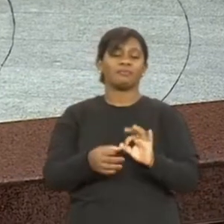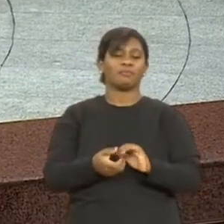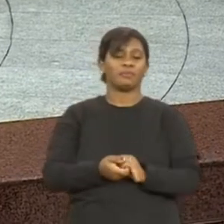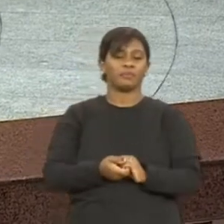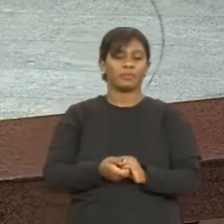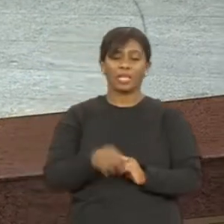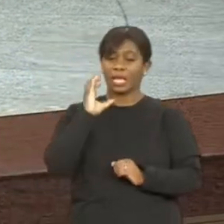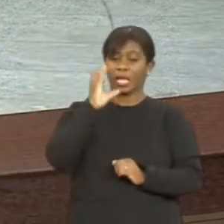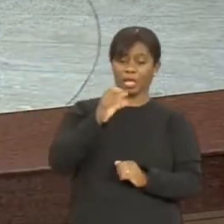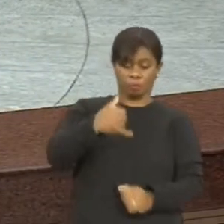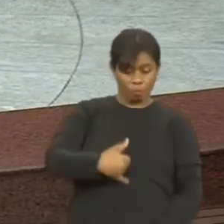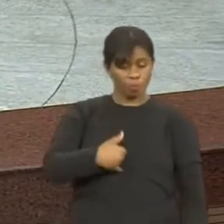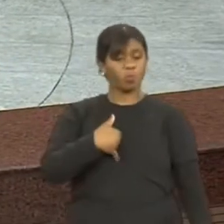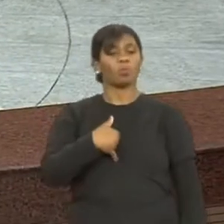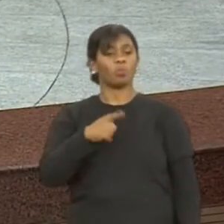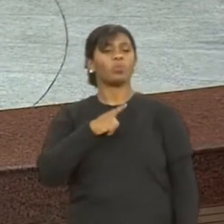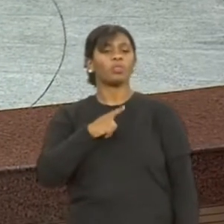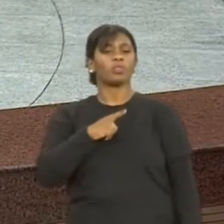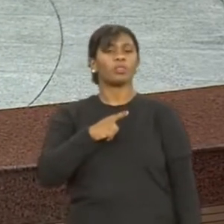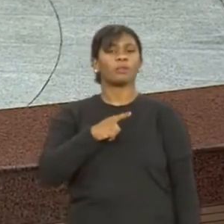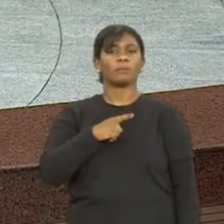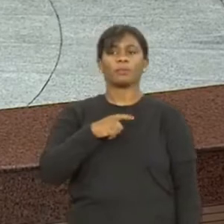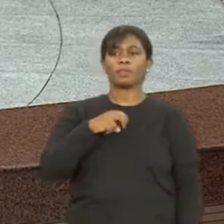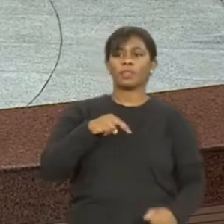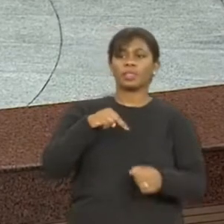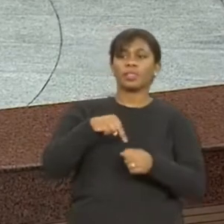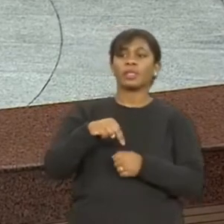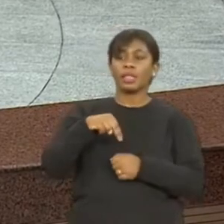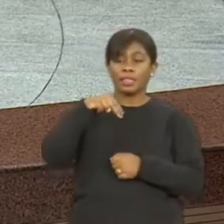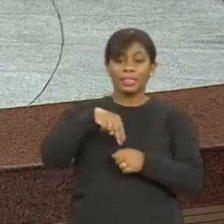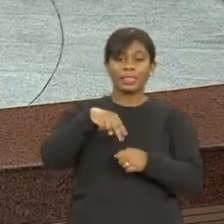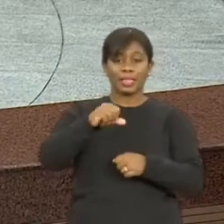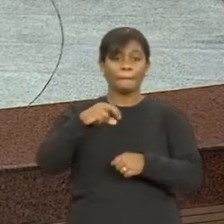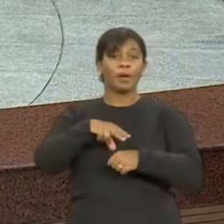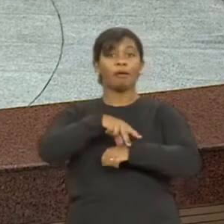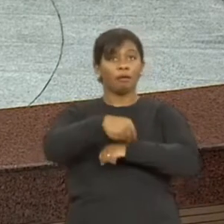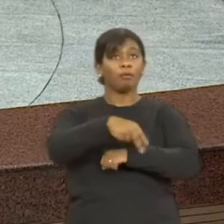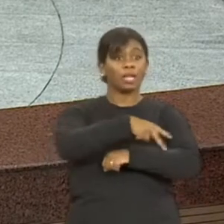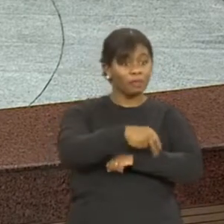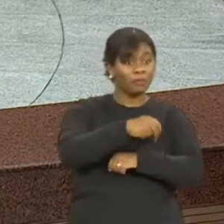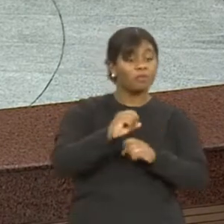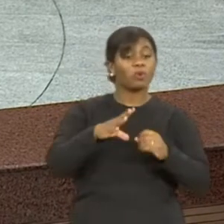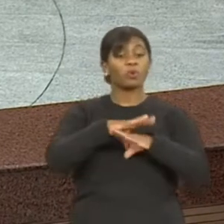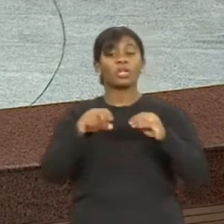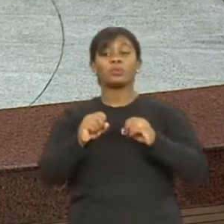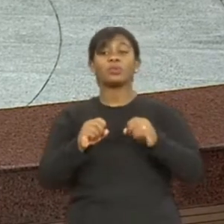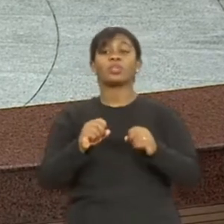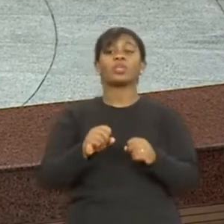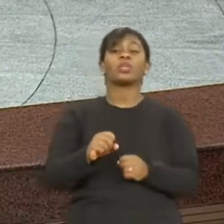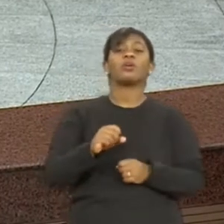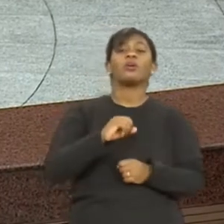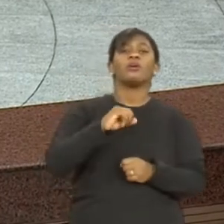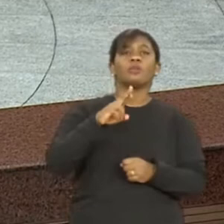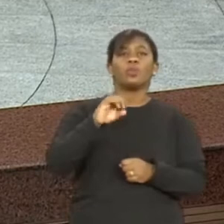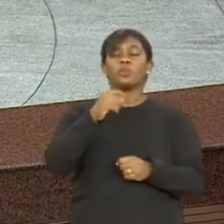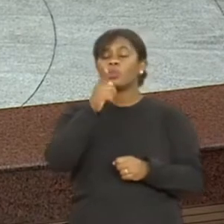Caim foi orgulhoso. Naamã, enquanto não foi aquebrantado, só foi curado no Rio Jordão. Ele queria em outros rios,